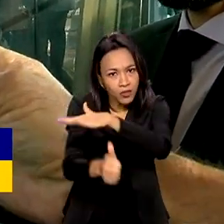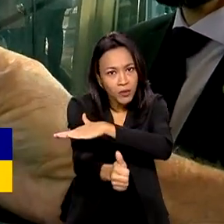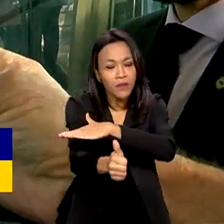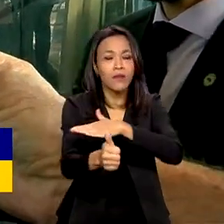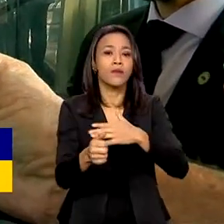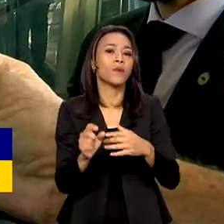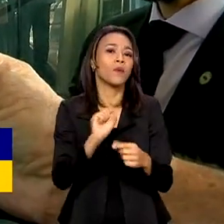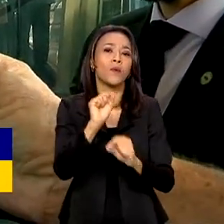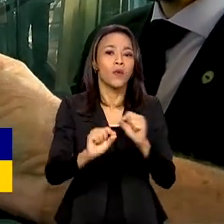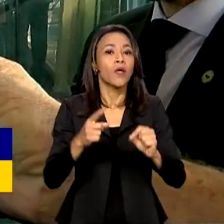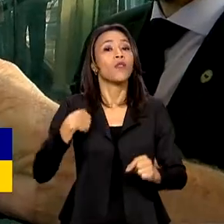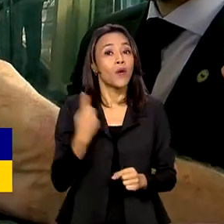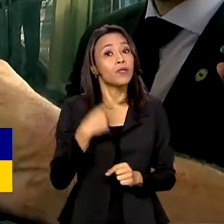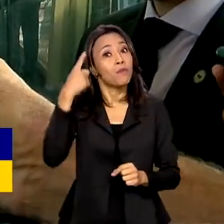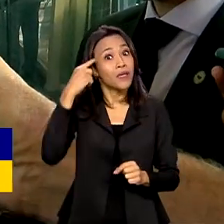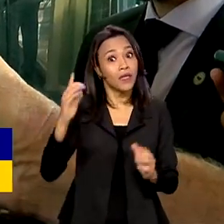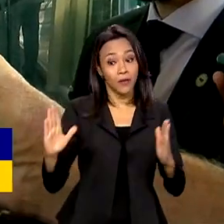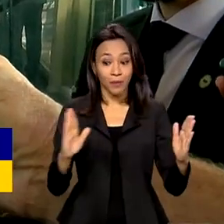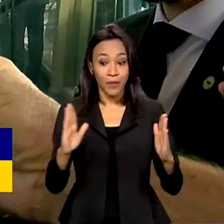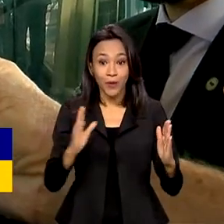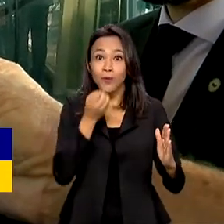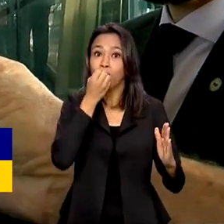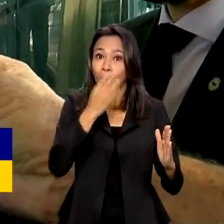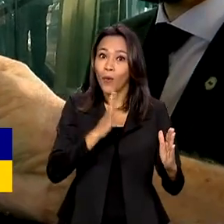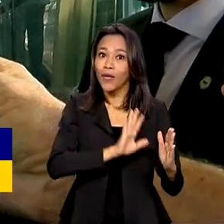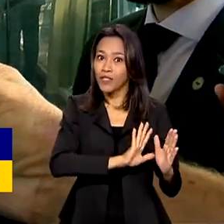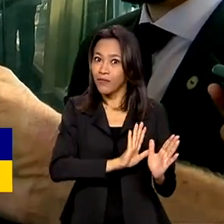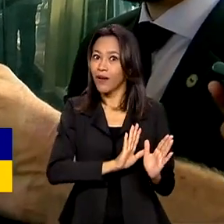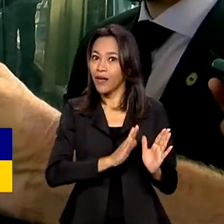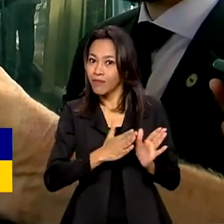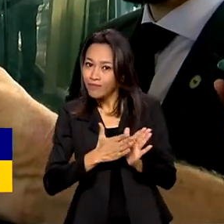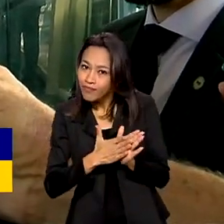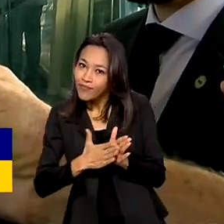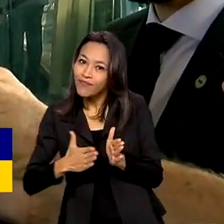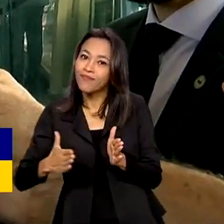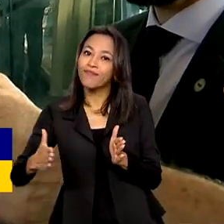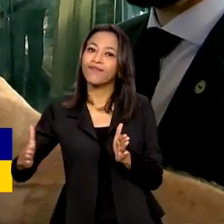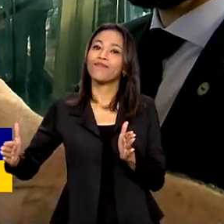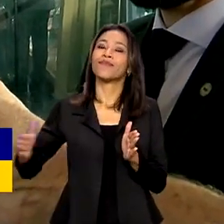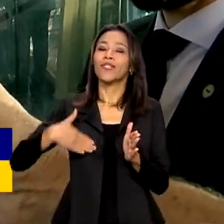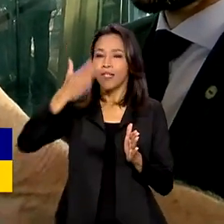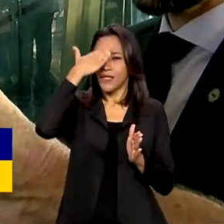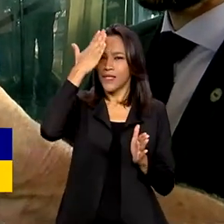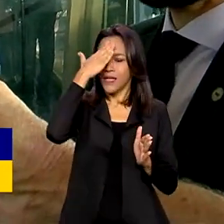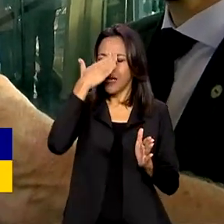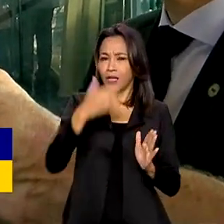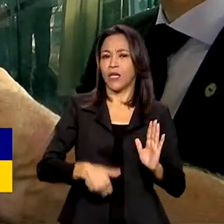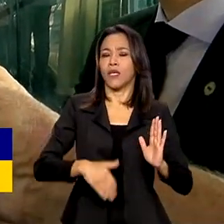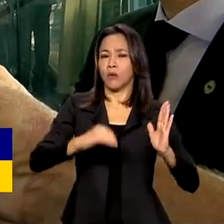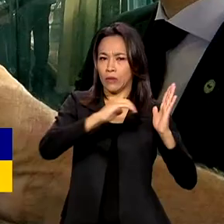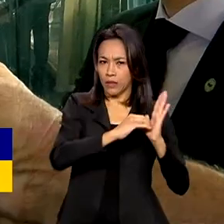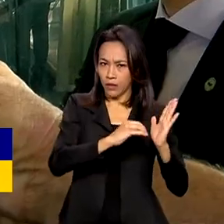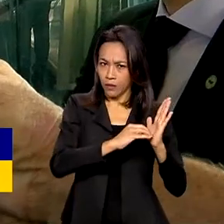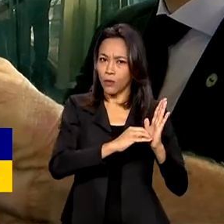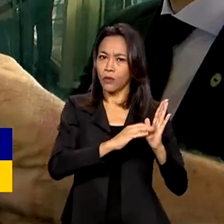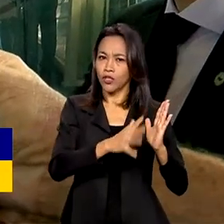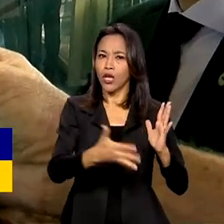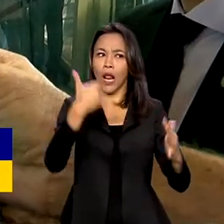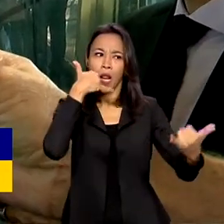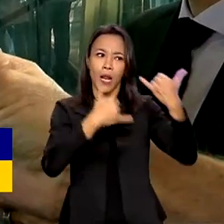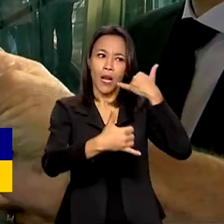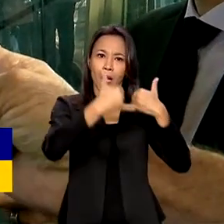eu penso que nós vamos entrar numa fase boa eu acredito que o Senado já recebi telefone de senadores